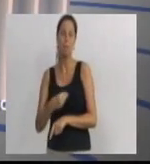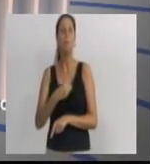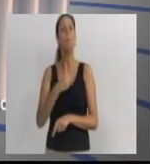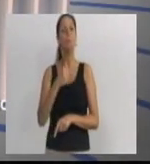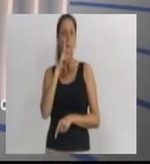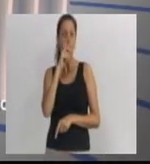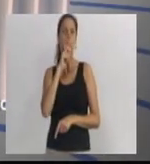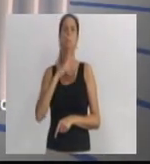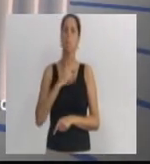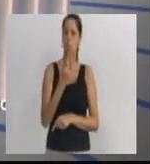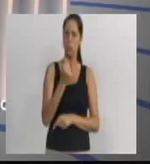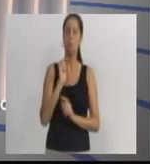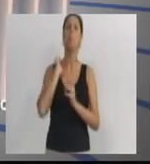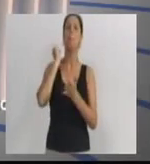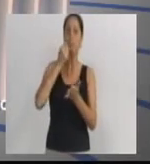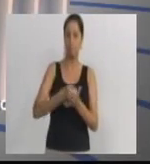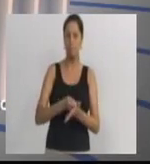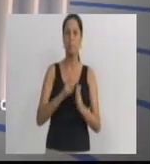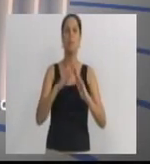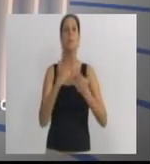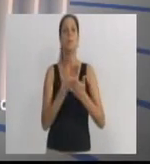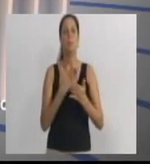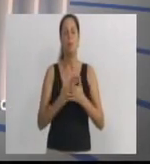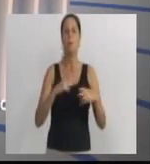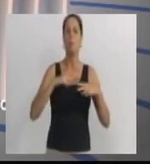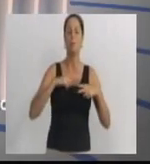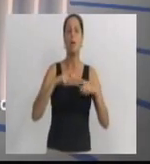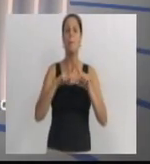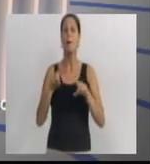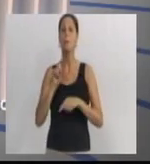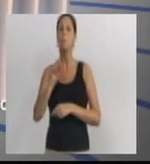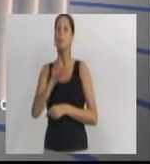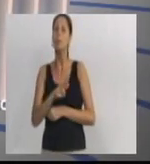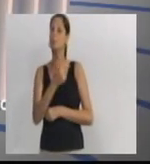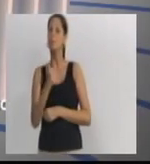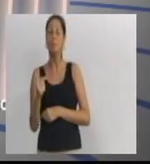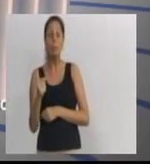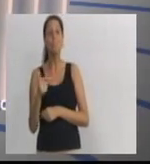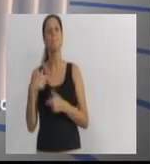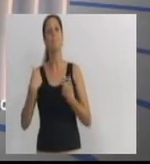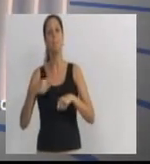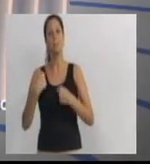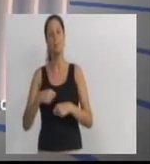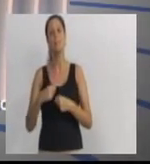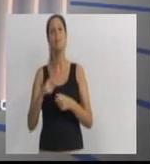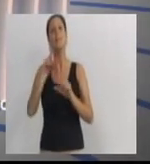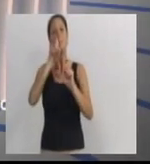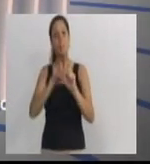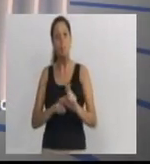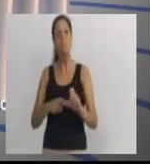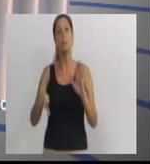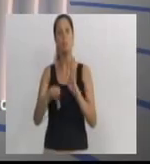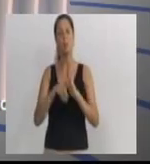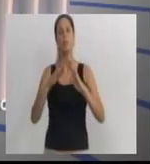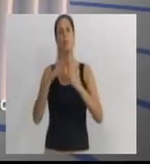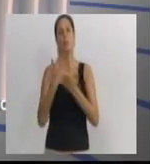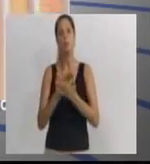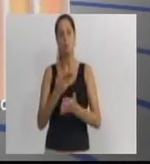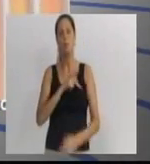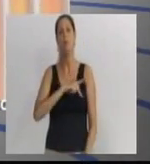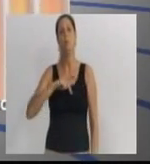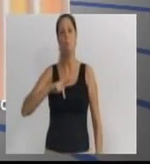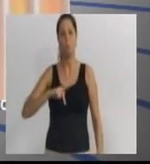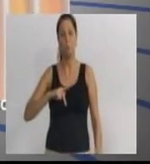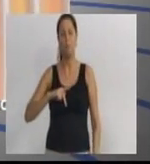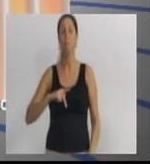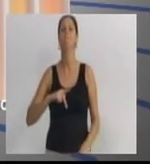particular, mas quem não tem condições depende das creches da rede pública. Só que aí começa um outro drama, conseguir uma vaga. É, e